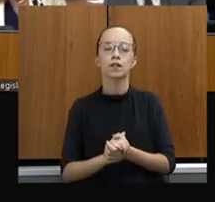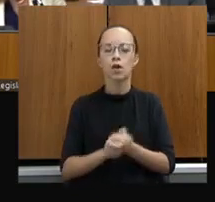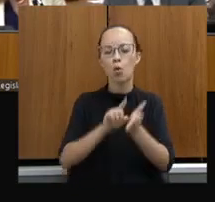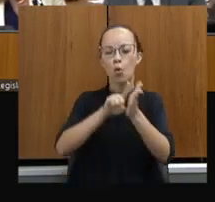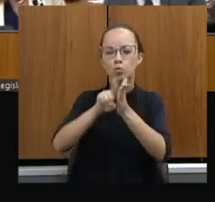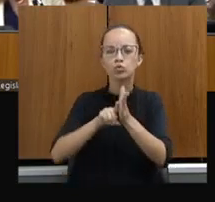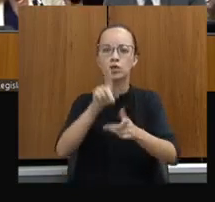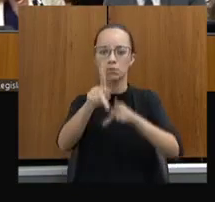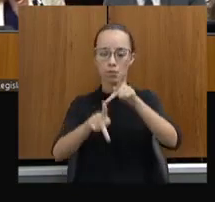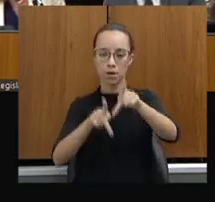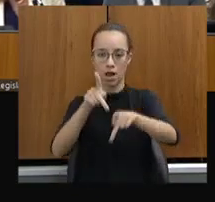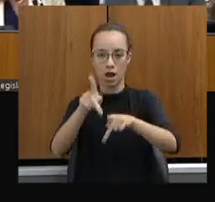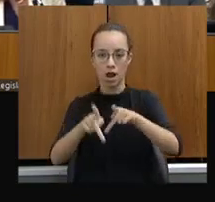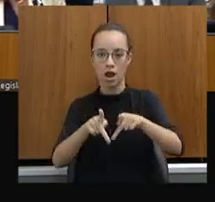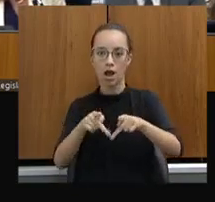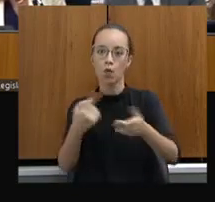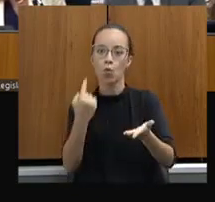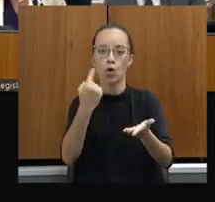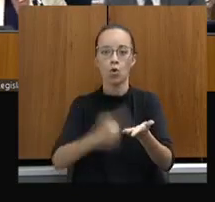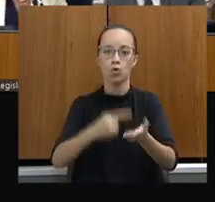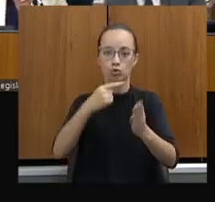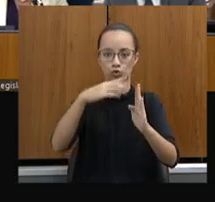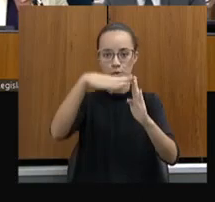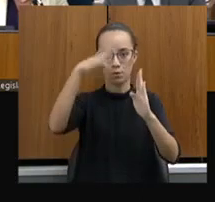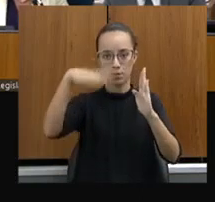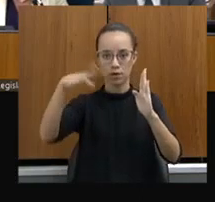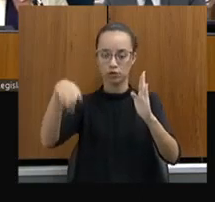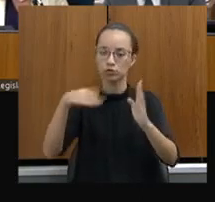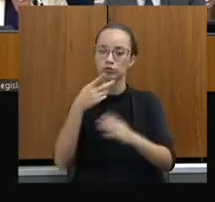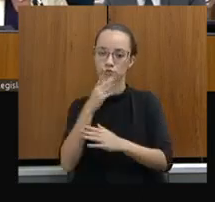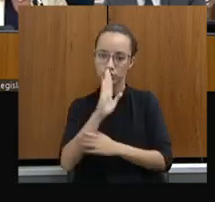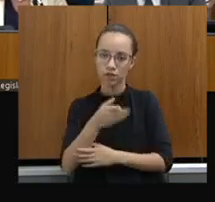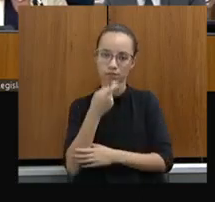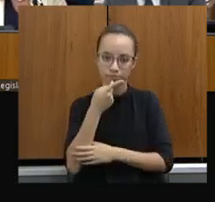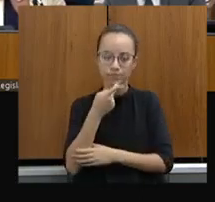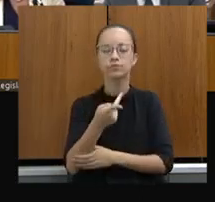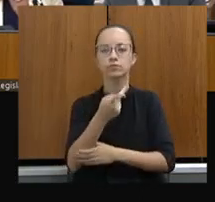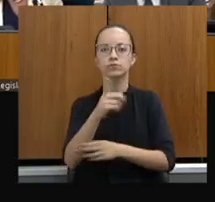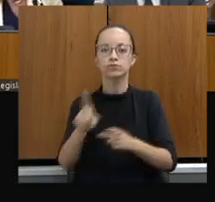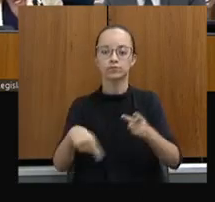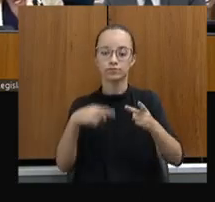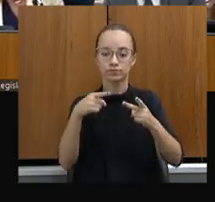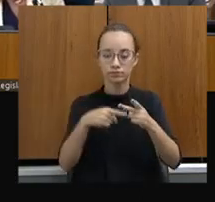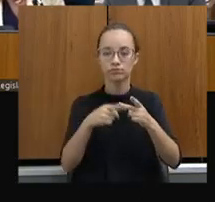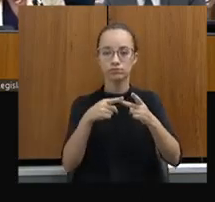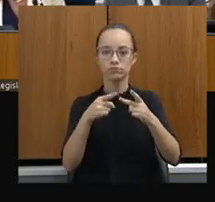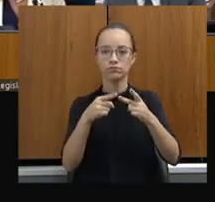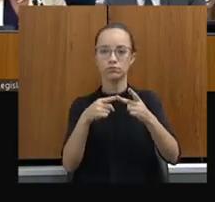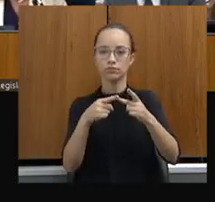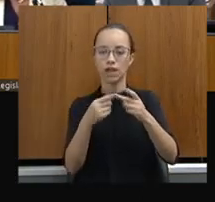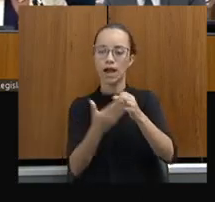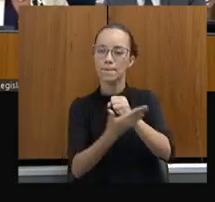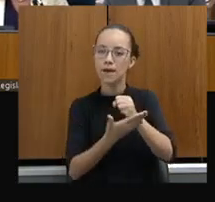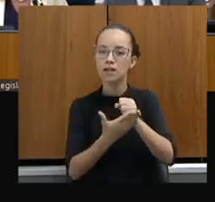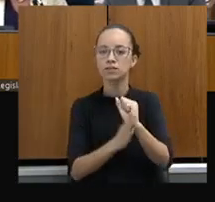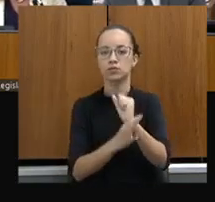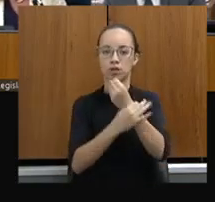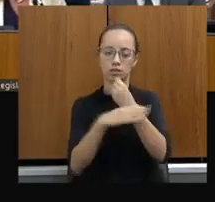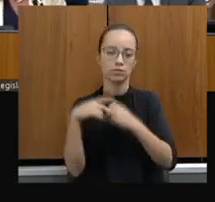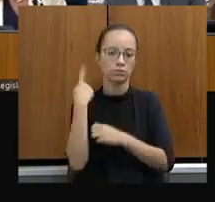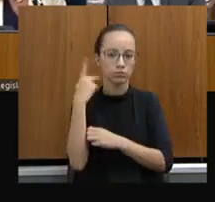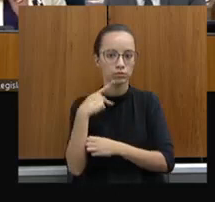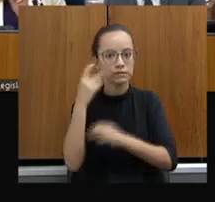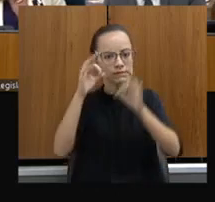popular do acordo de Brumadinho que eu já coloquei a base integrada de segurança pública ou data Lake que é algo que